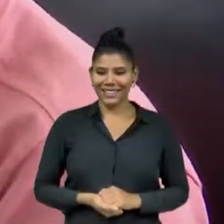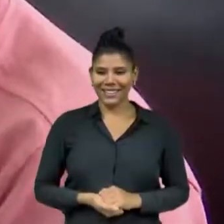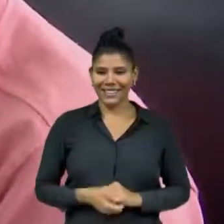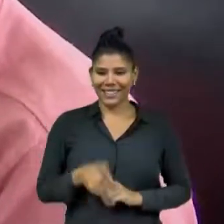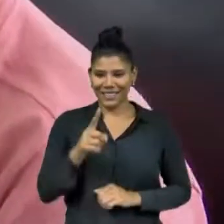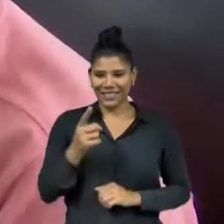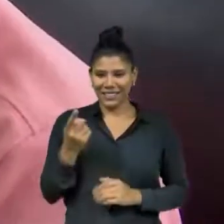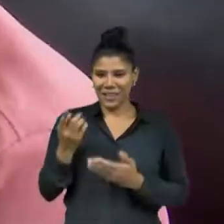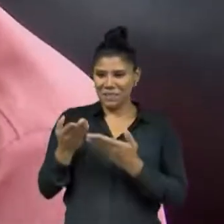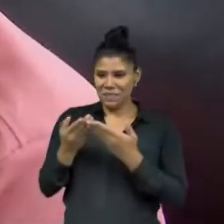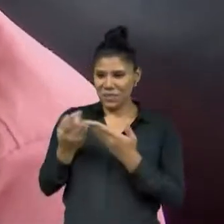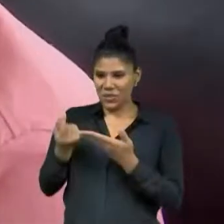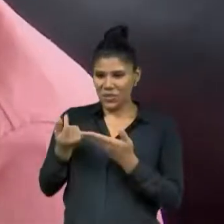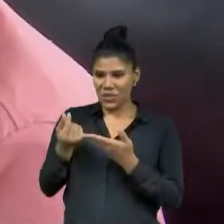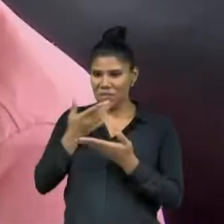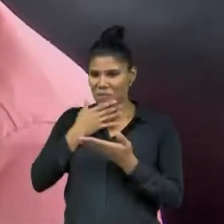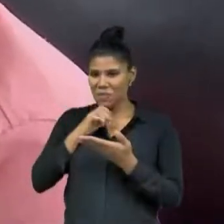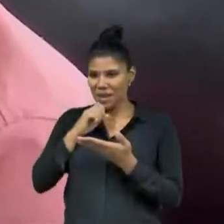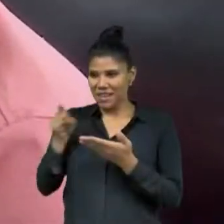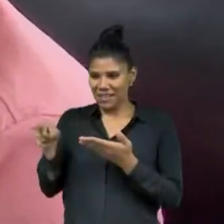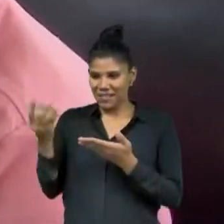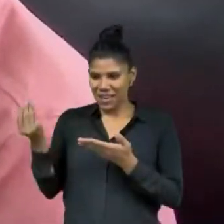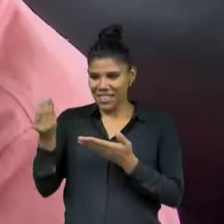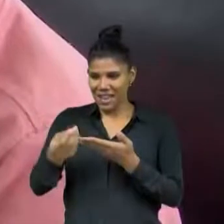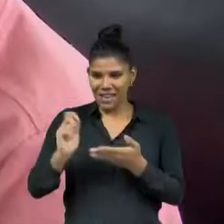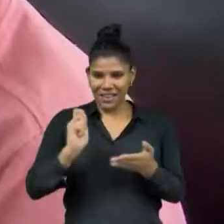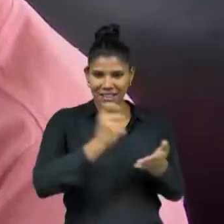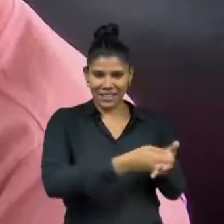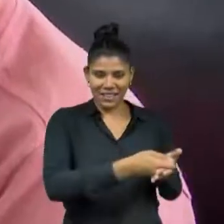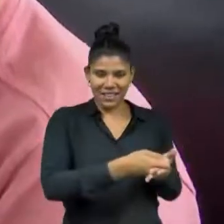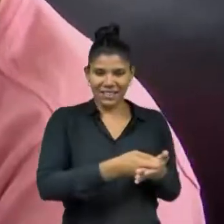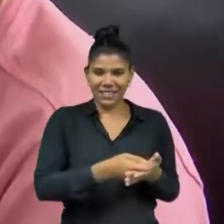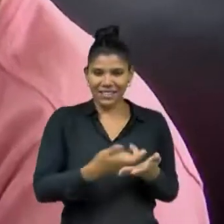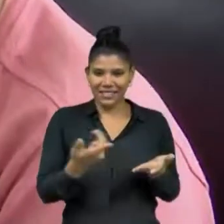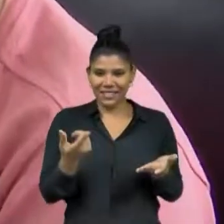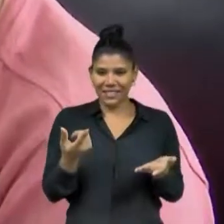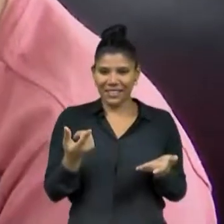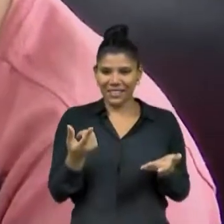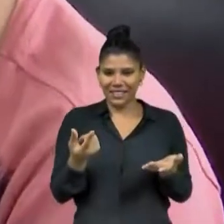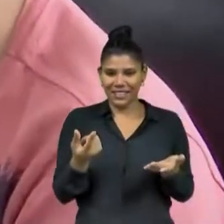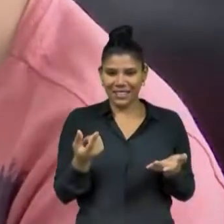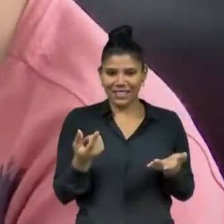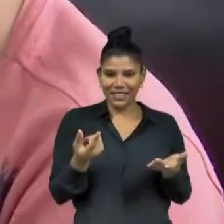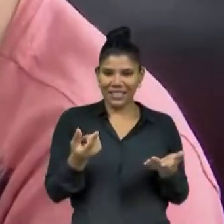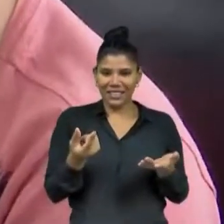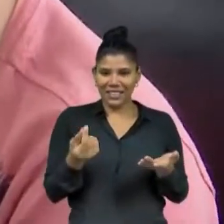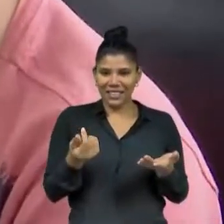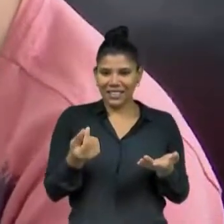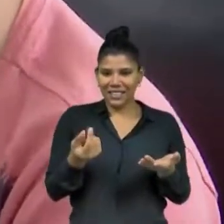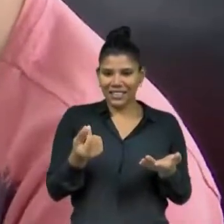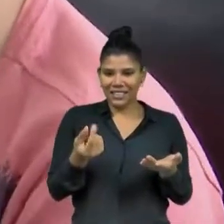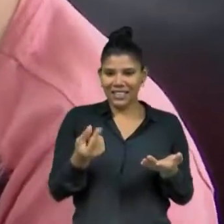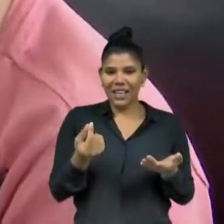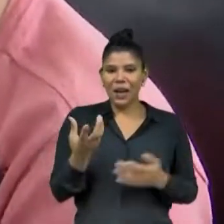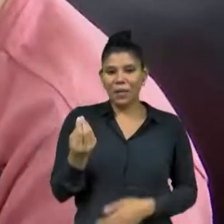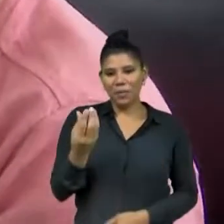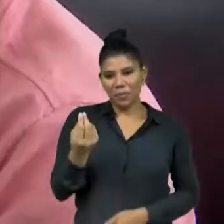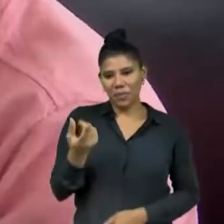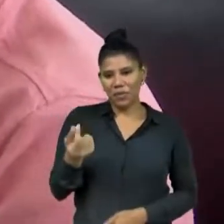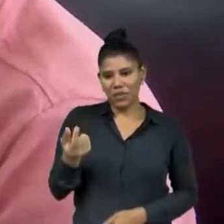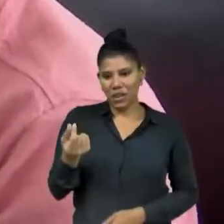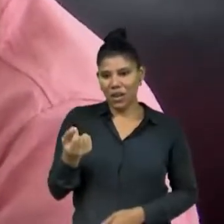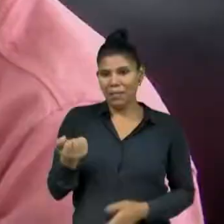papai? Sim. Um dinheiro, muito dinheiro ou pouco dinheiro? Acho que muito, né, para comprar uma roupa boa,